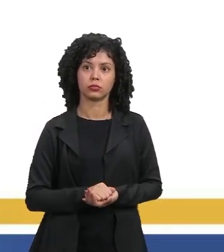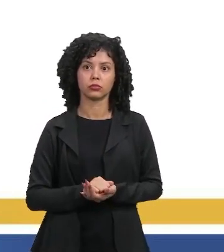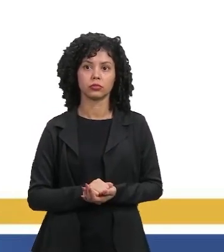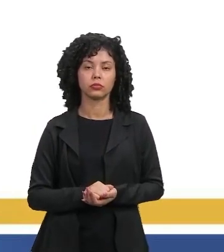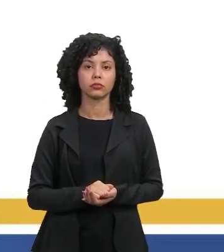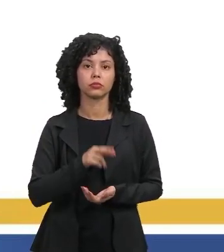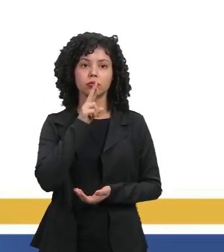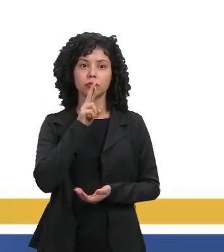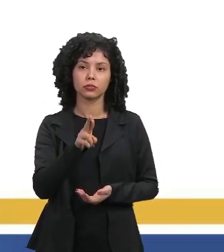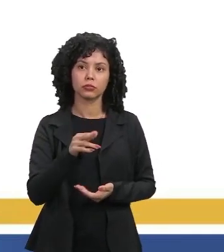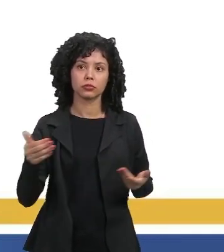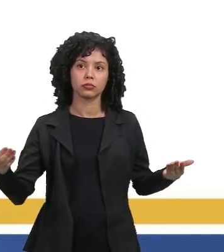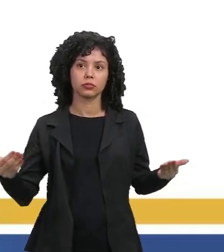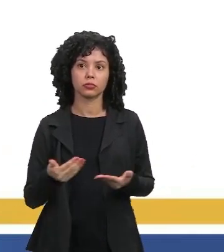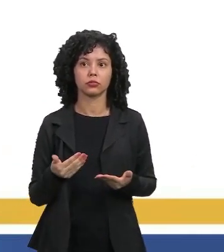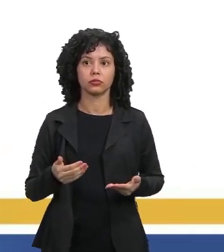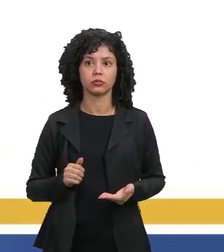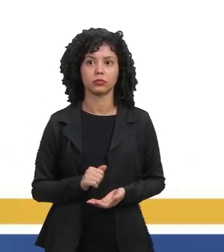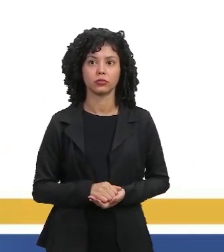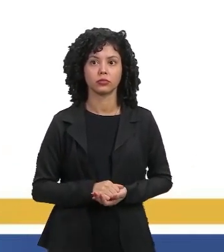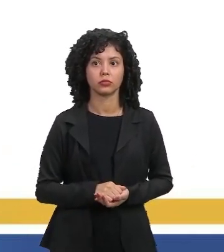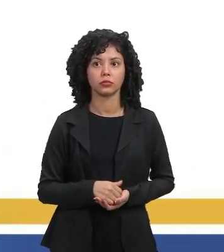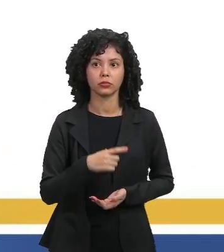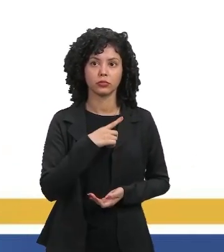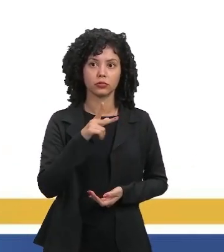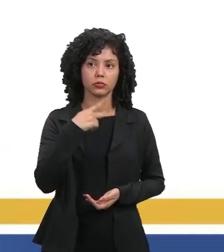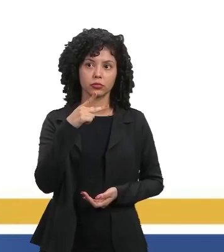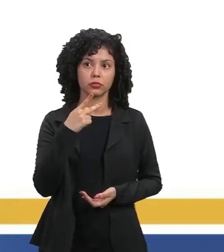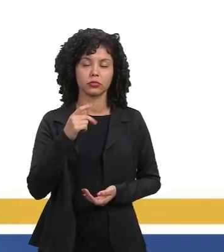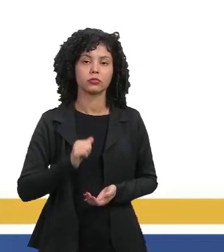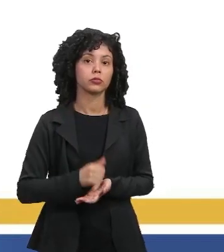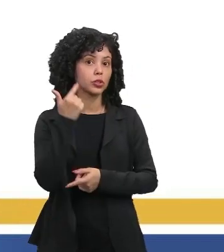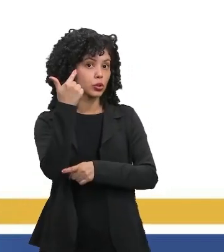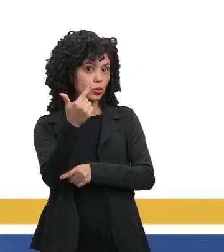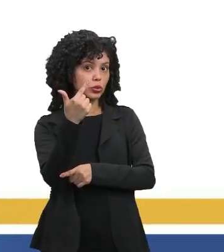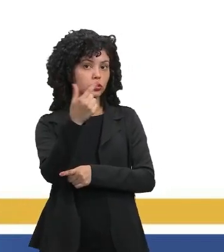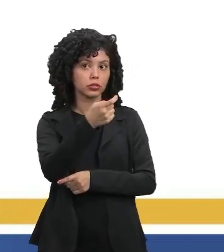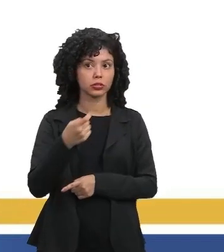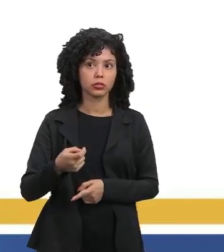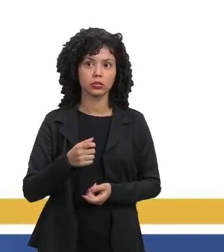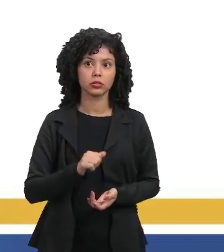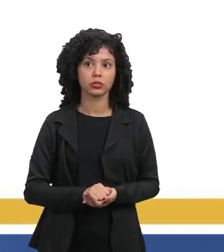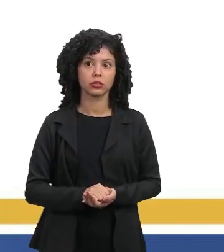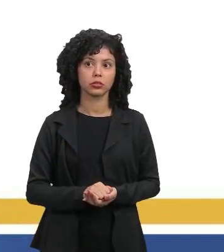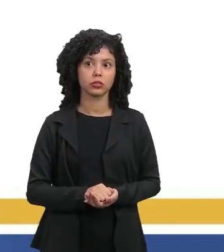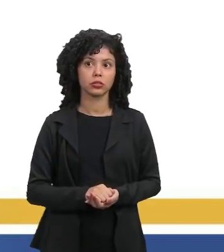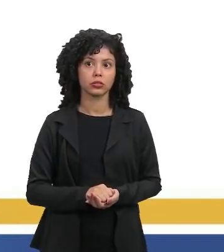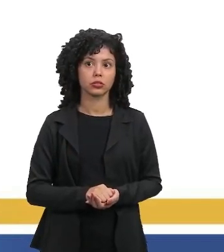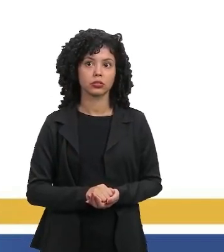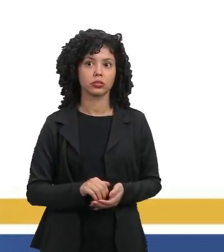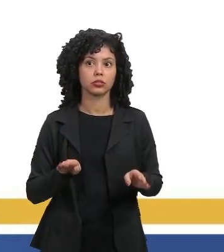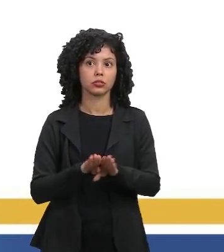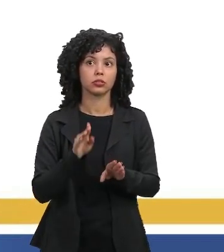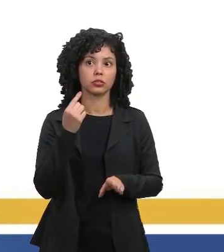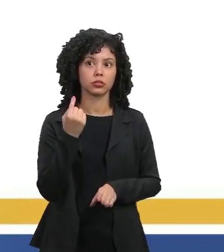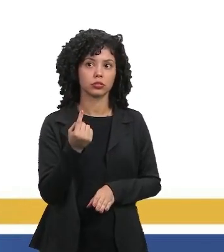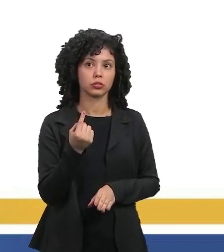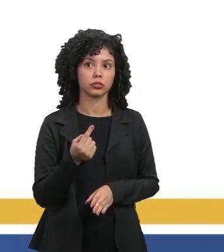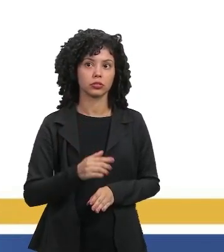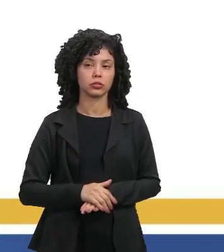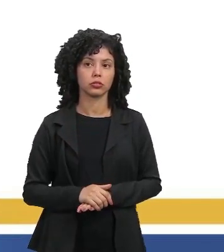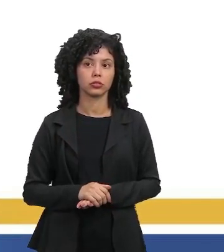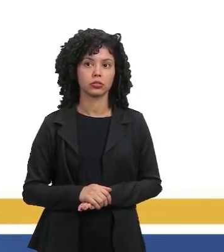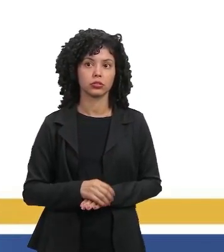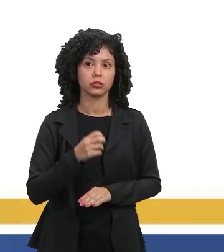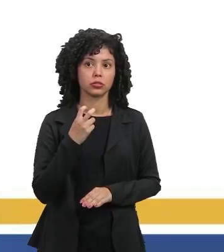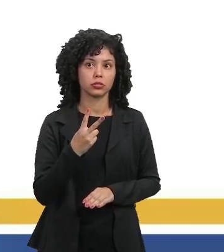Então, vamos calcular a massa da substância M. Diz que são dois átomos de X. Quanto é que vale o X? Vale 1. Então, 2